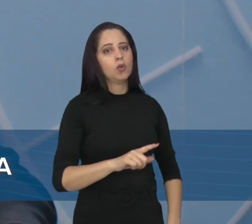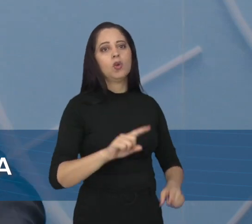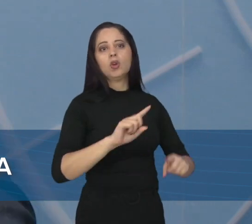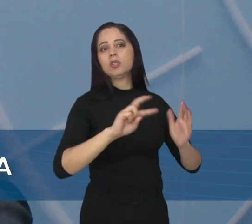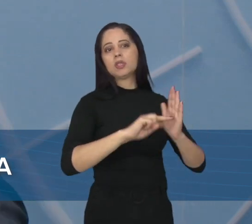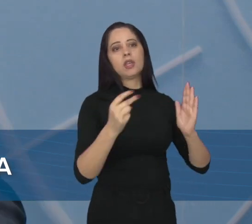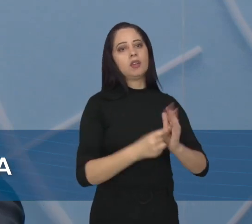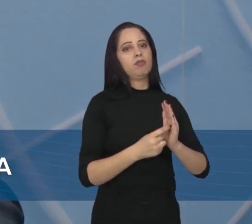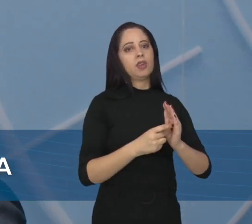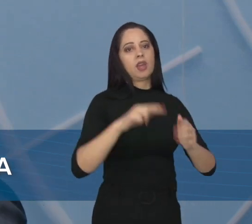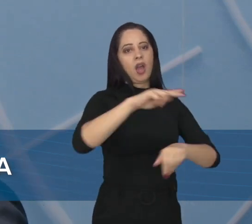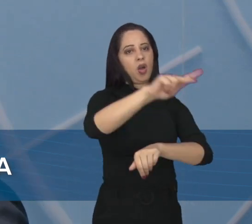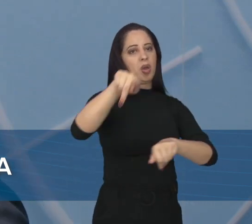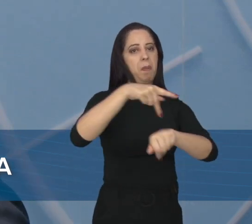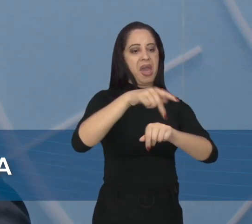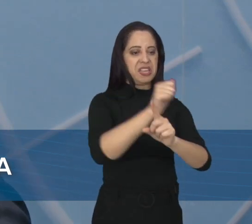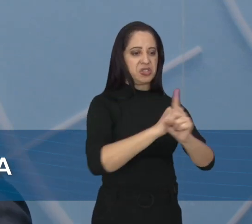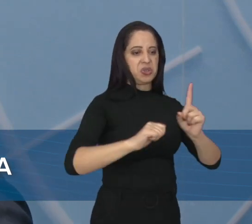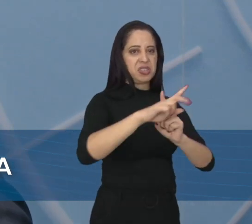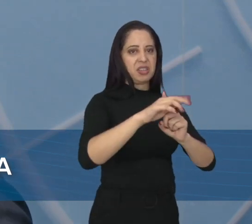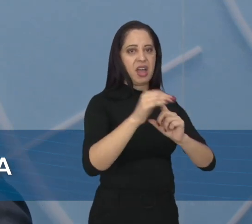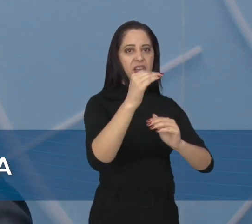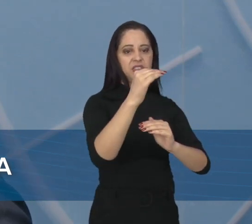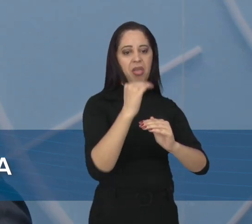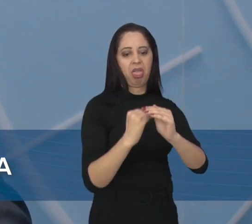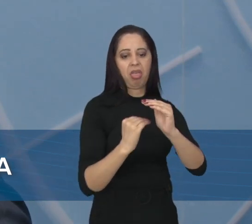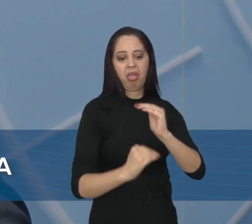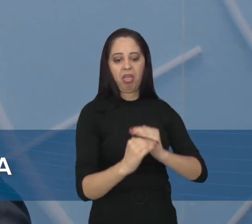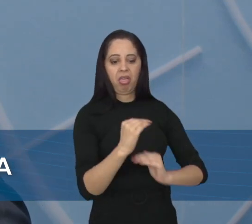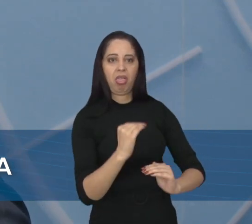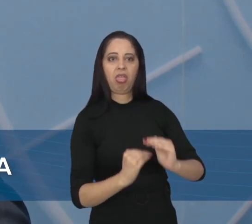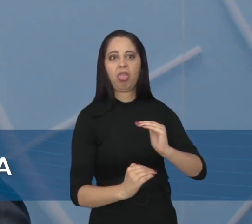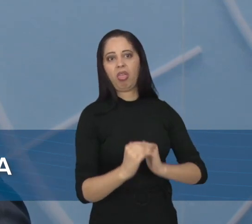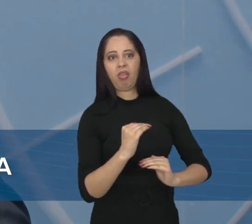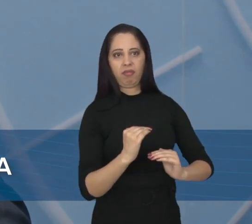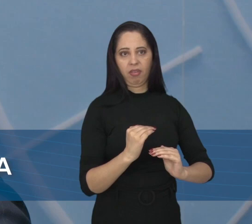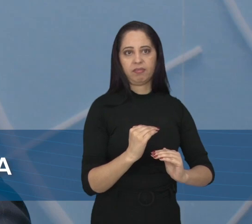estamos regredindo em termos sociais. Cada vez mais